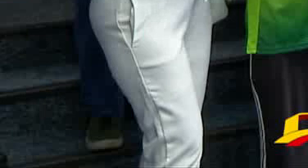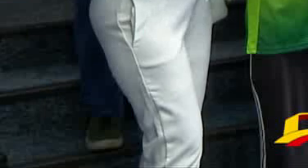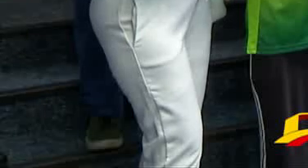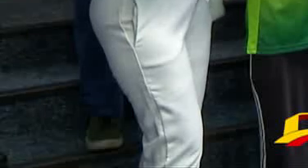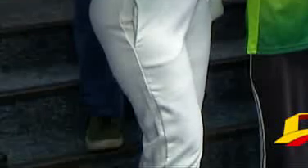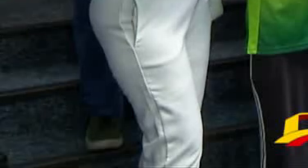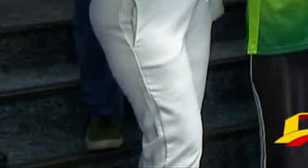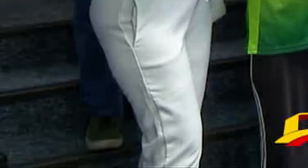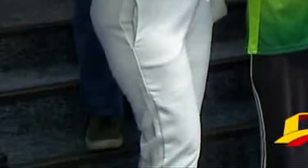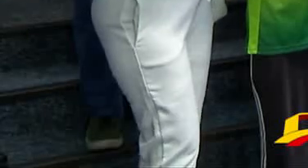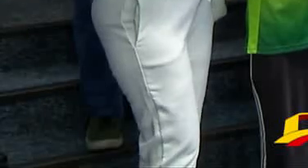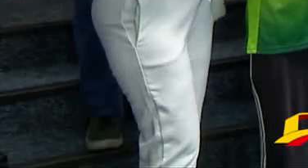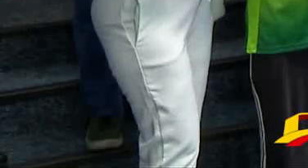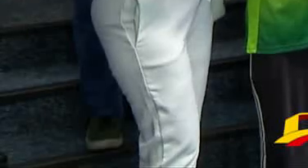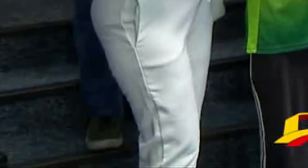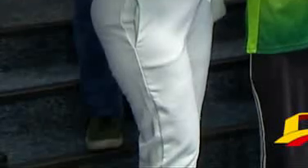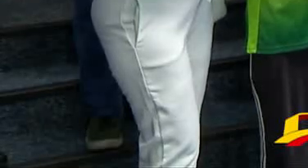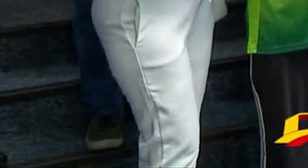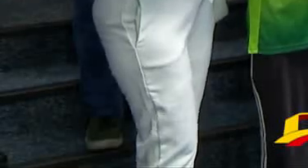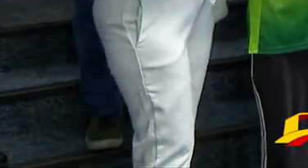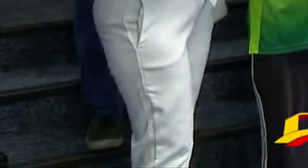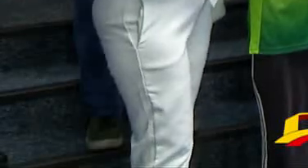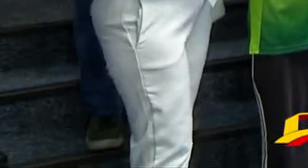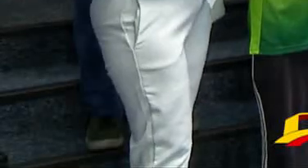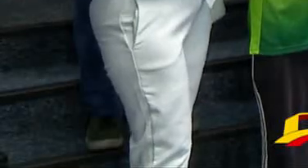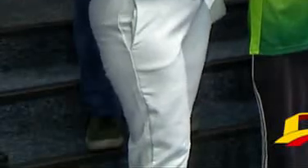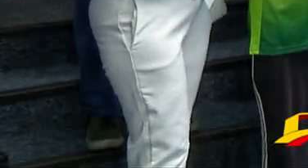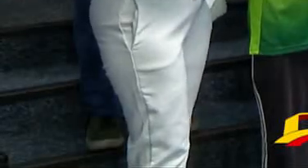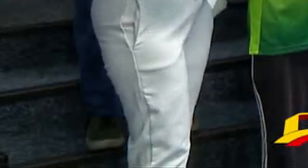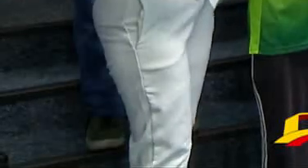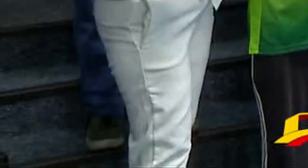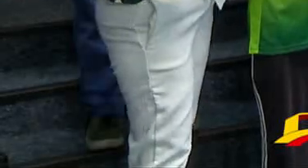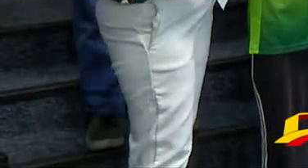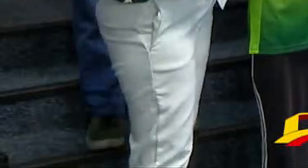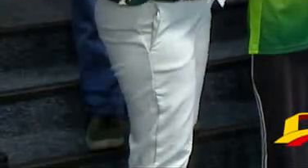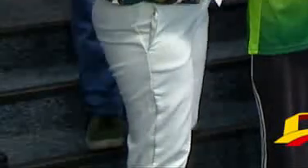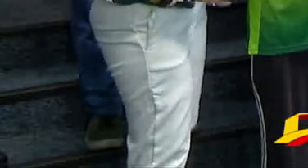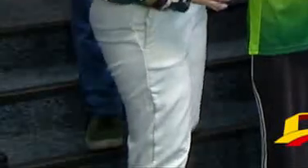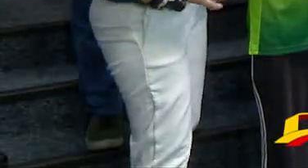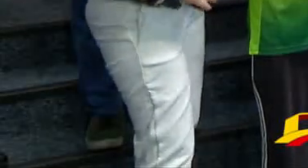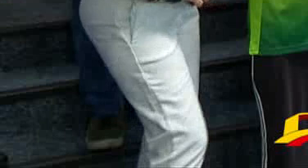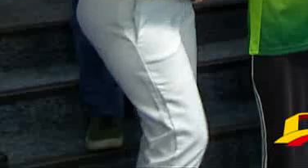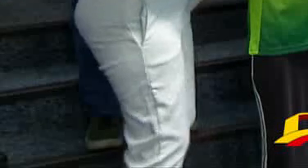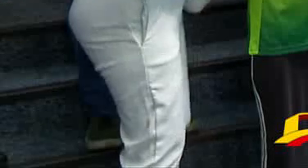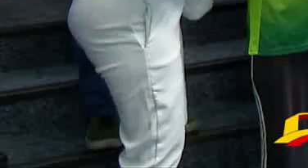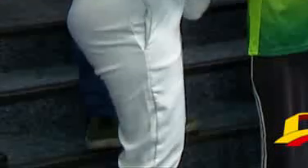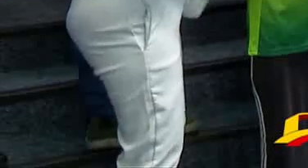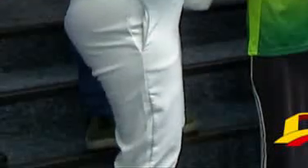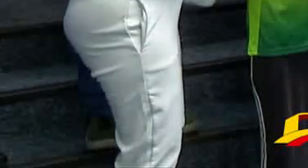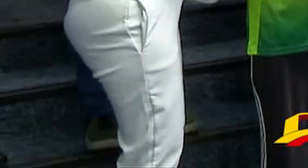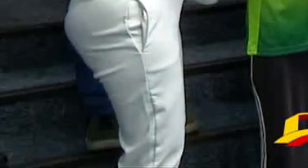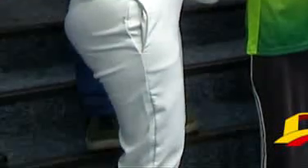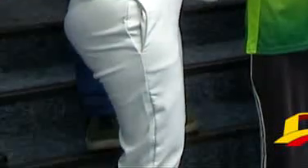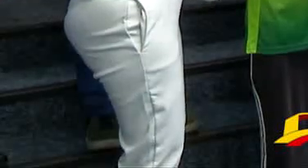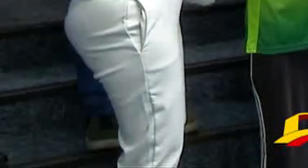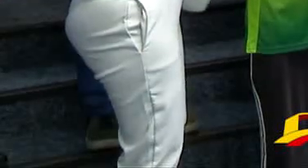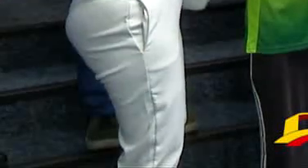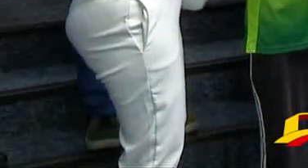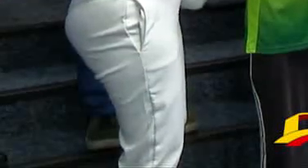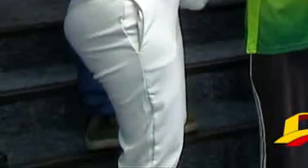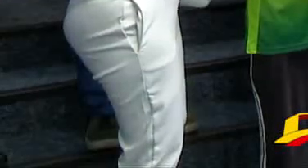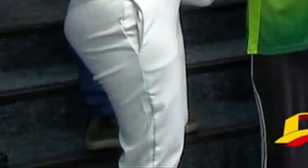cumprimento a todos na na figura da Luciana Suemi digna representante do